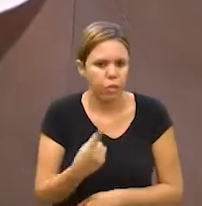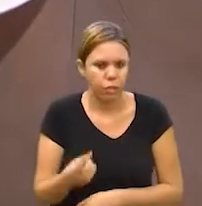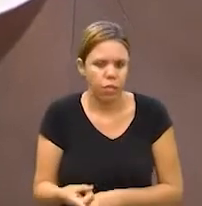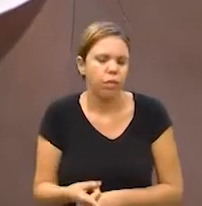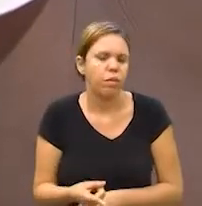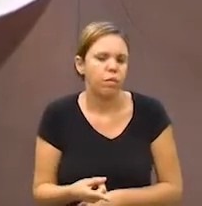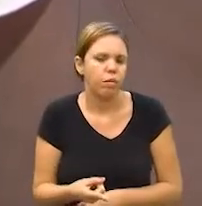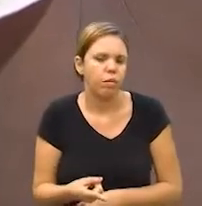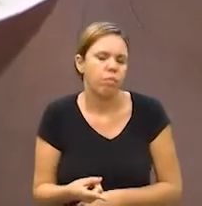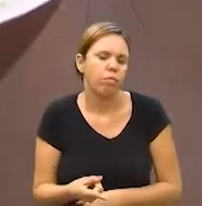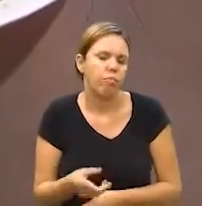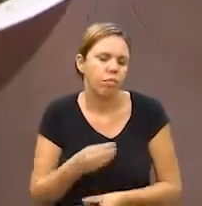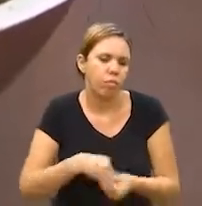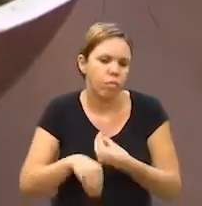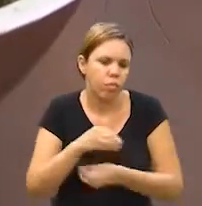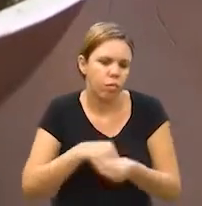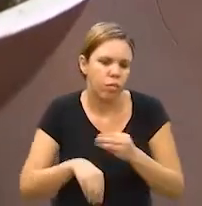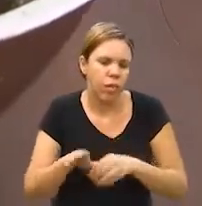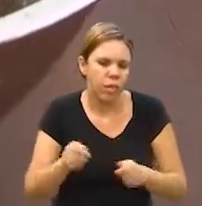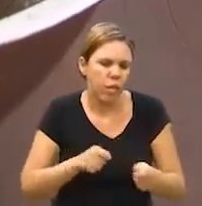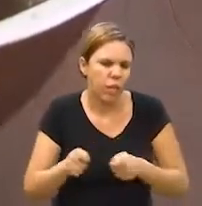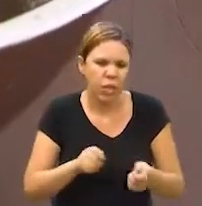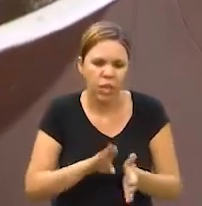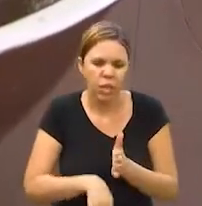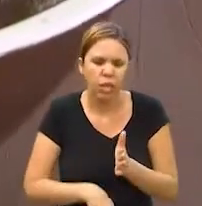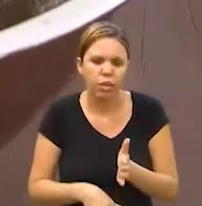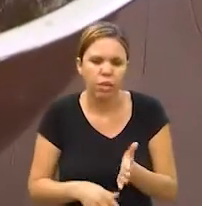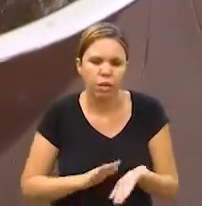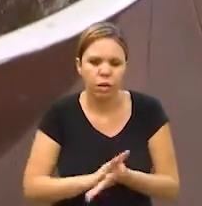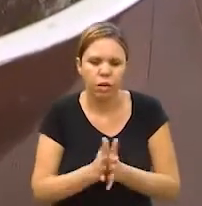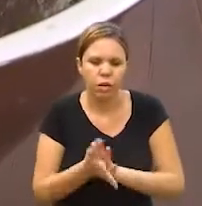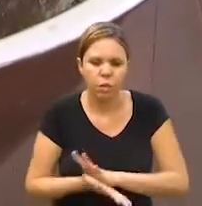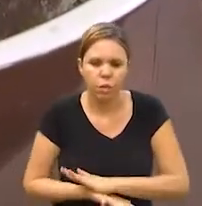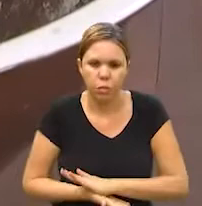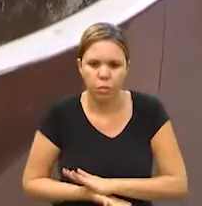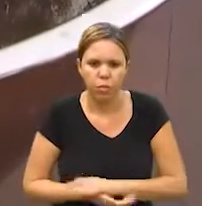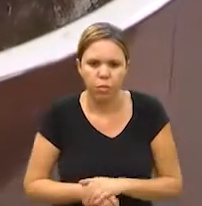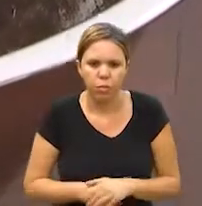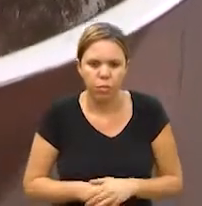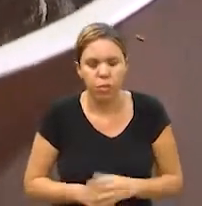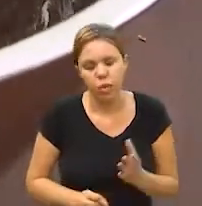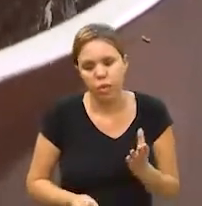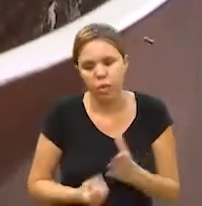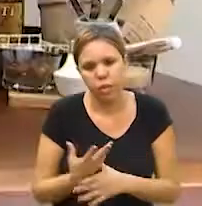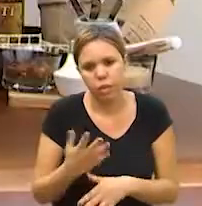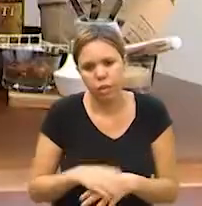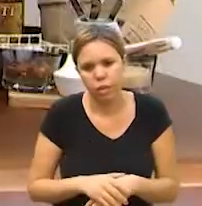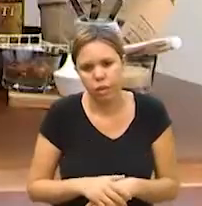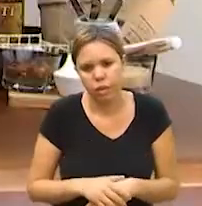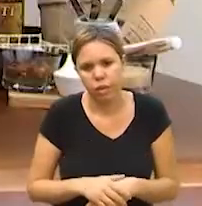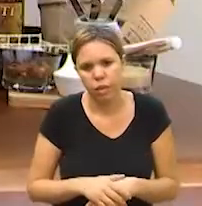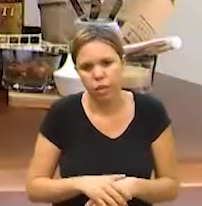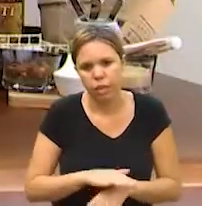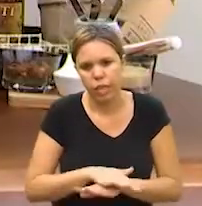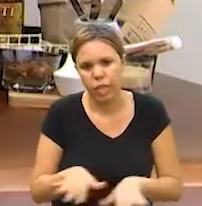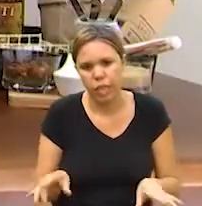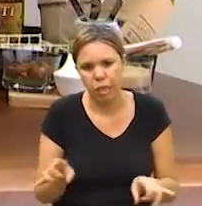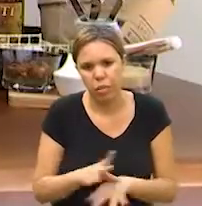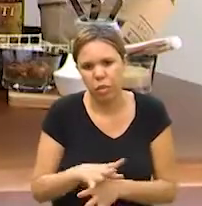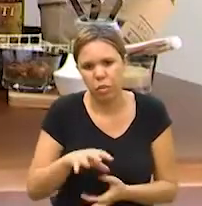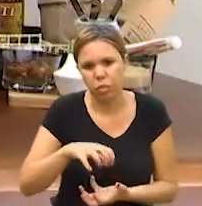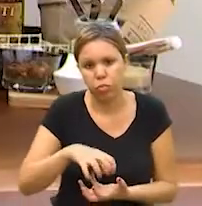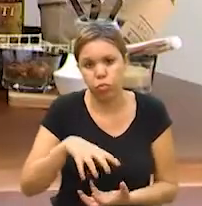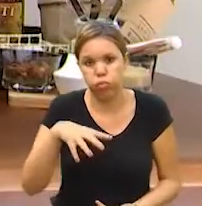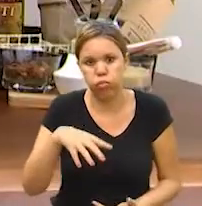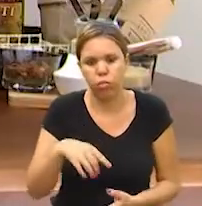vai desidratar, vai desequilibrar o fermento. E você mata... Pode acontecer de você matar o fermento sim, uhum. Né?